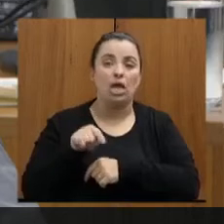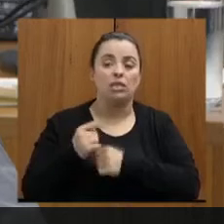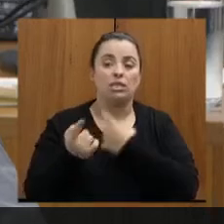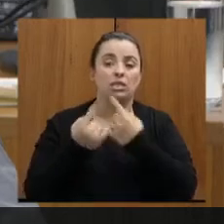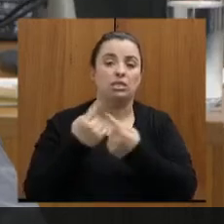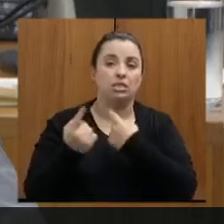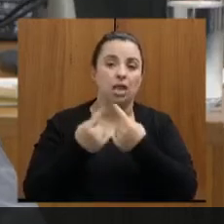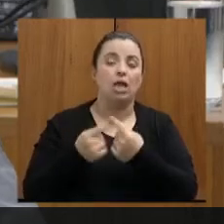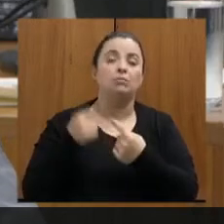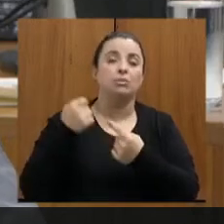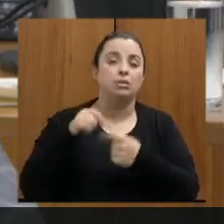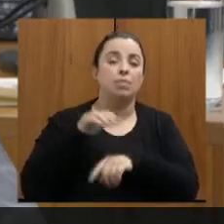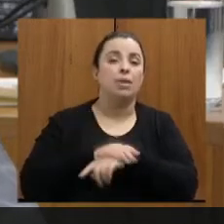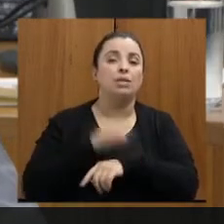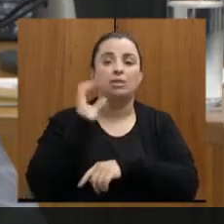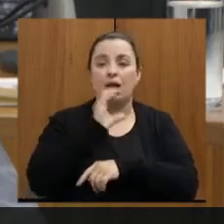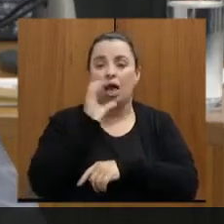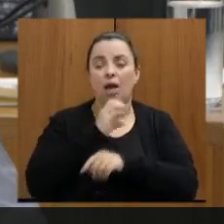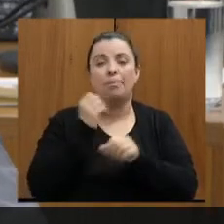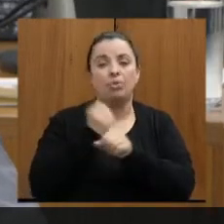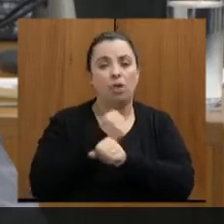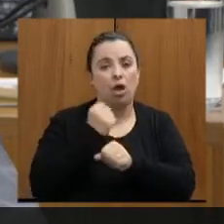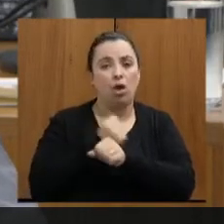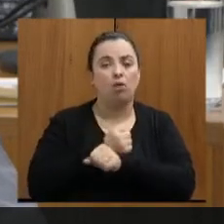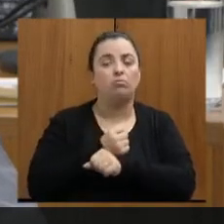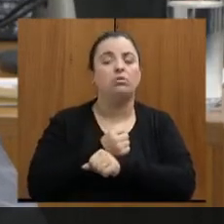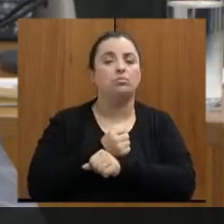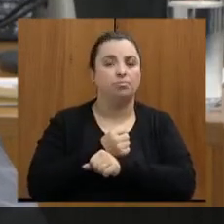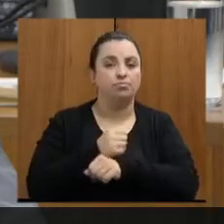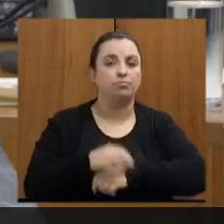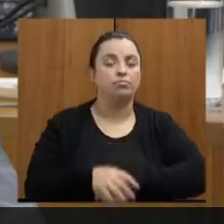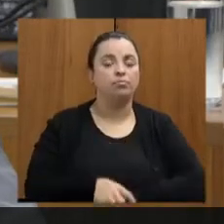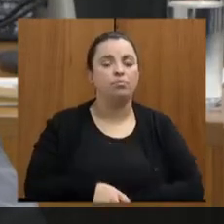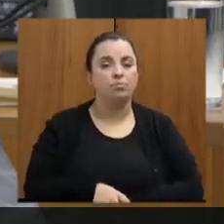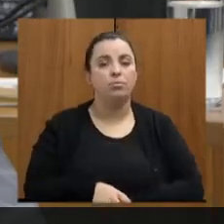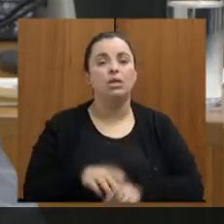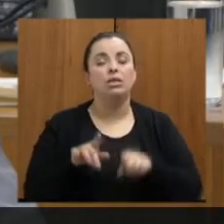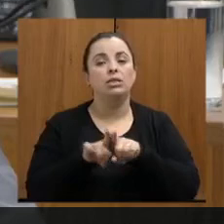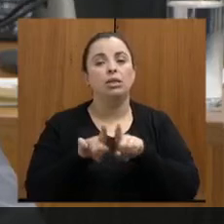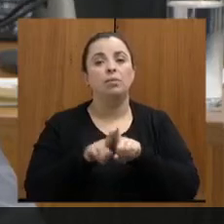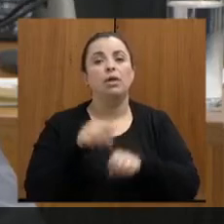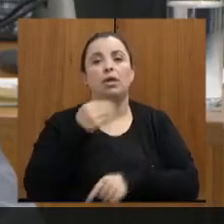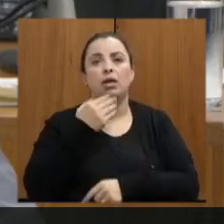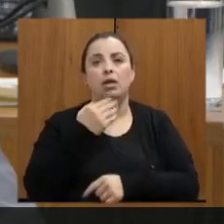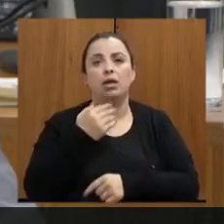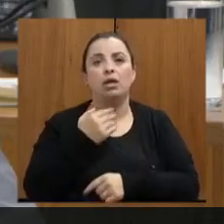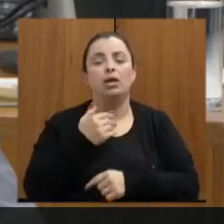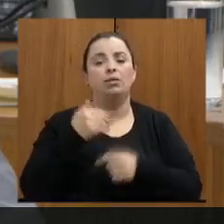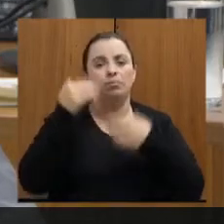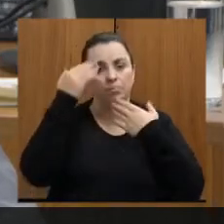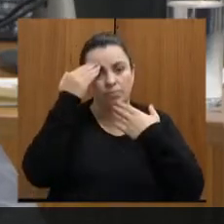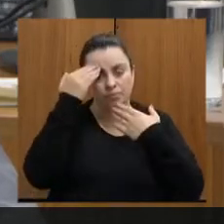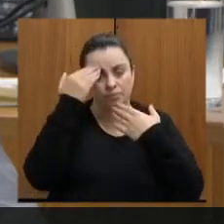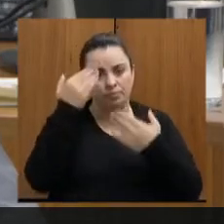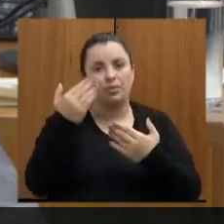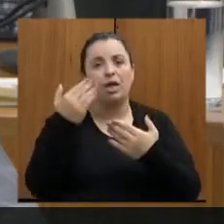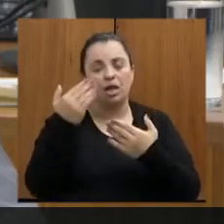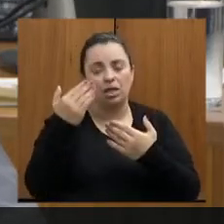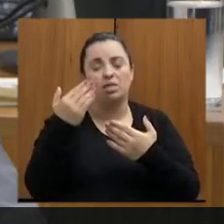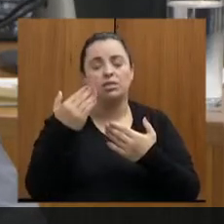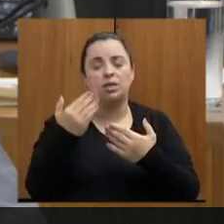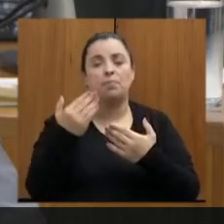essa agilização e agora também na fase do agradecimento né